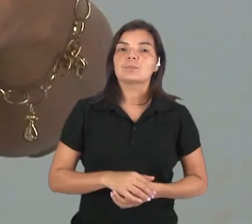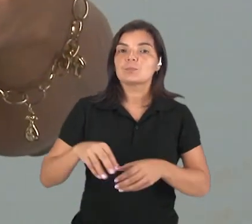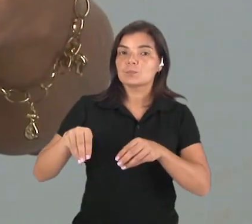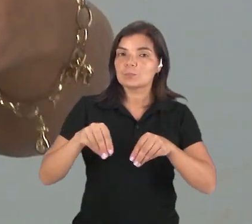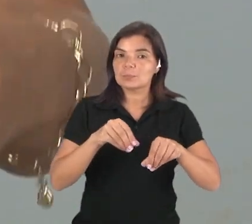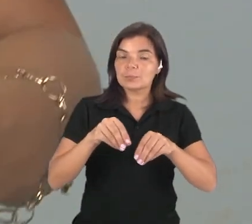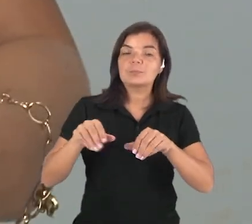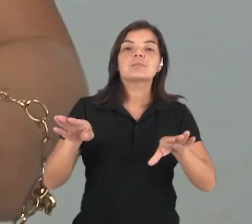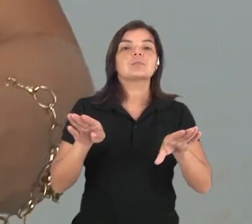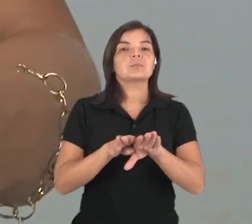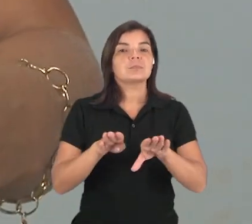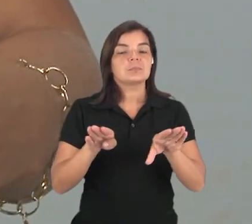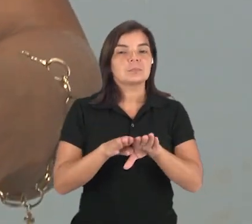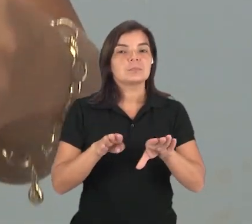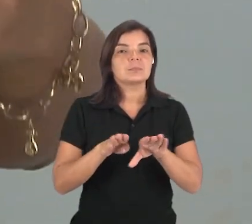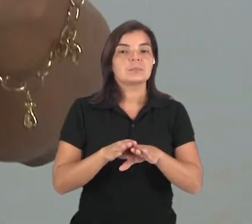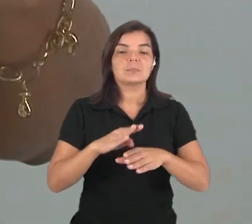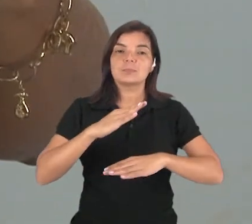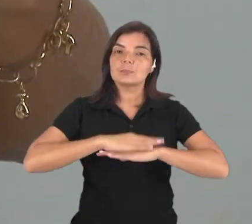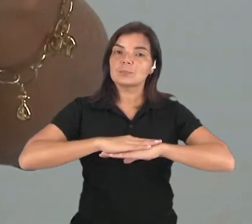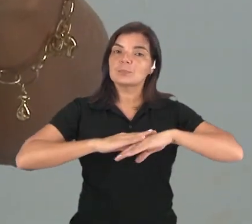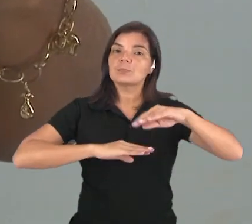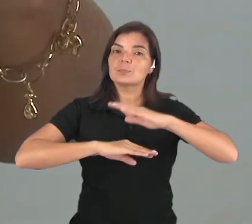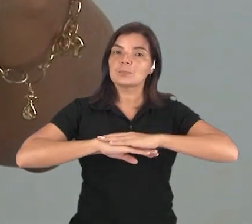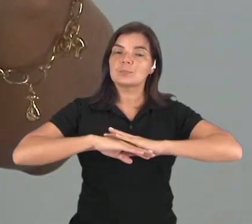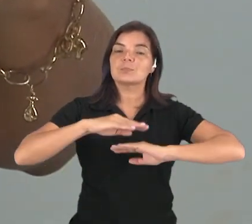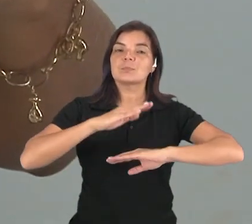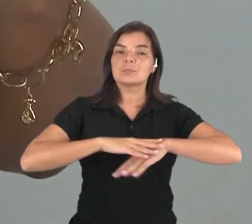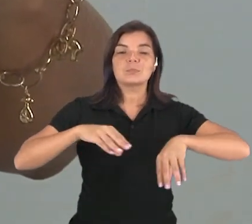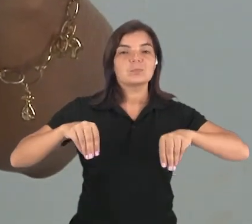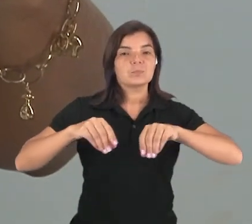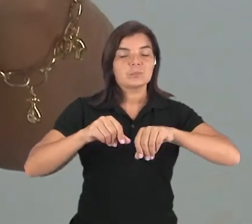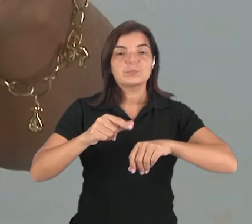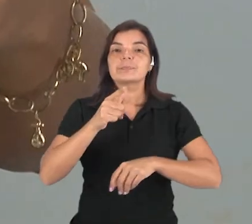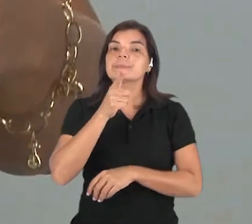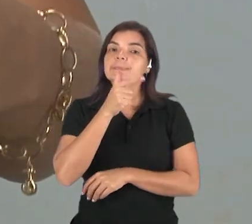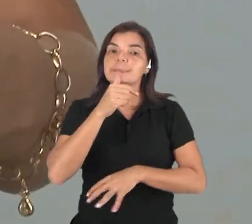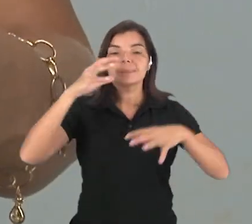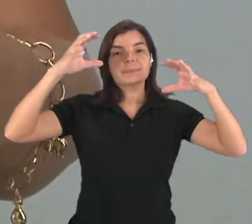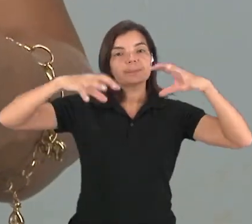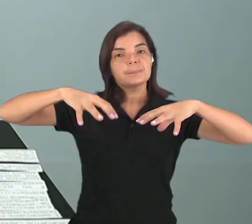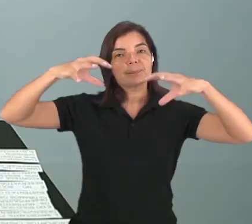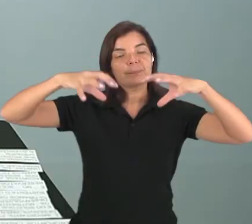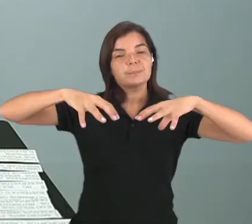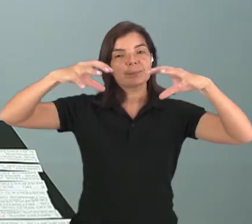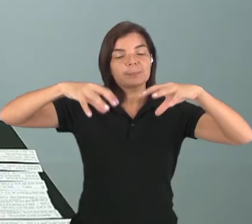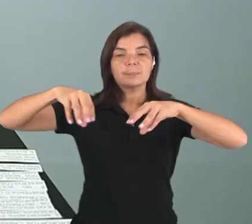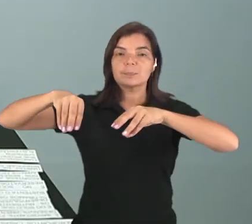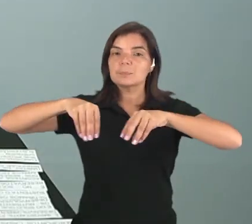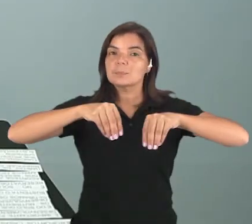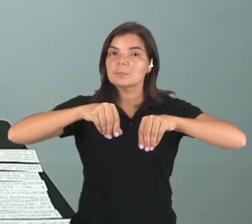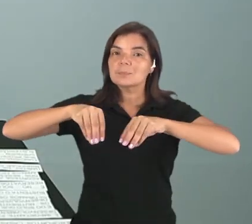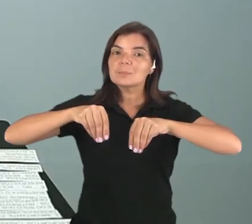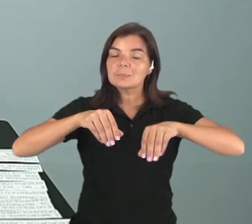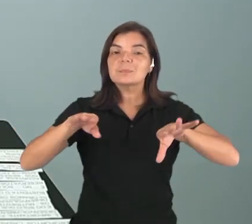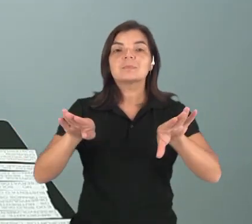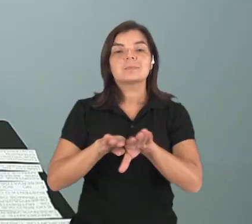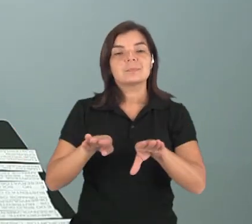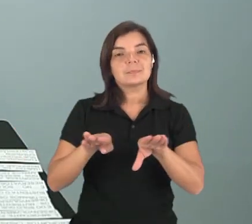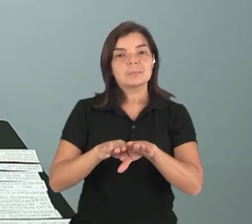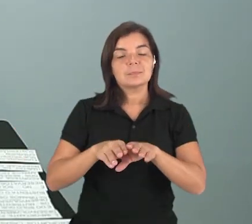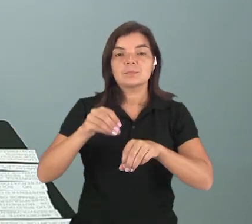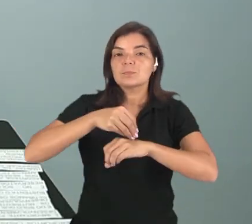solo também, aqui as camadas do solo, a água da chuva que cai no solo e